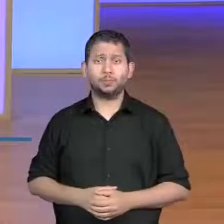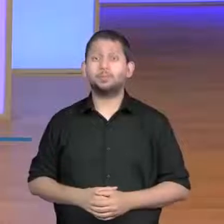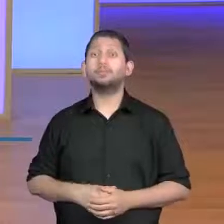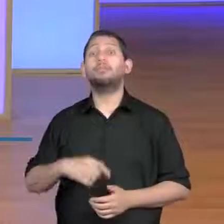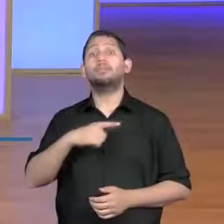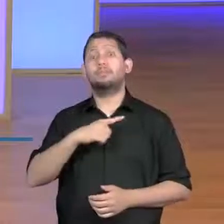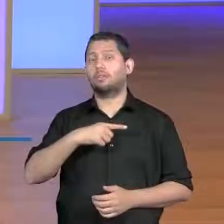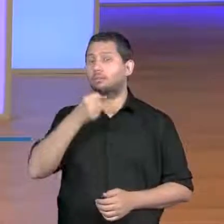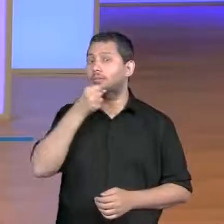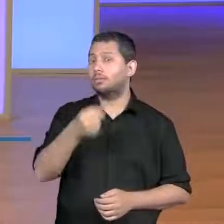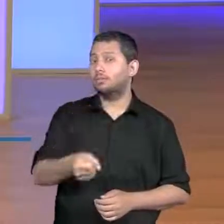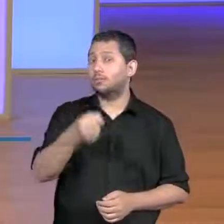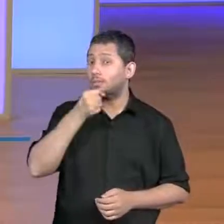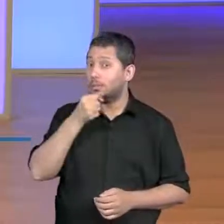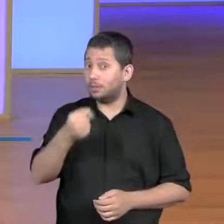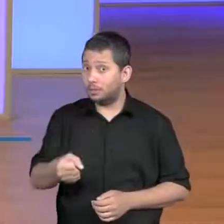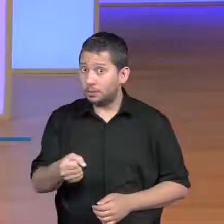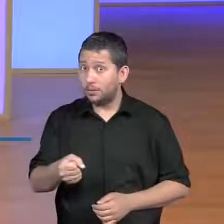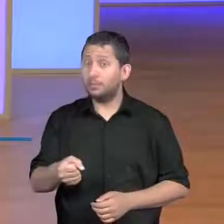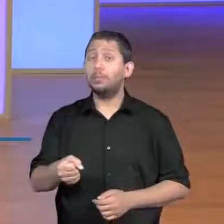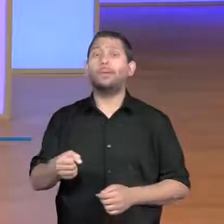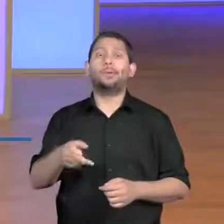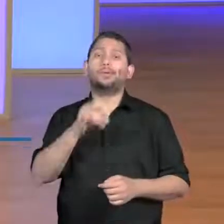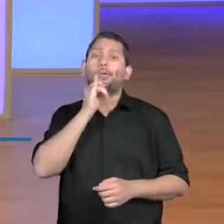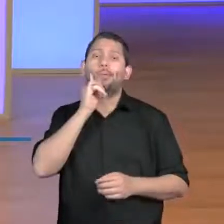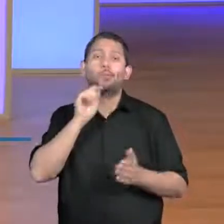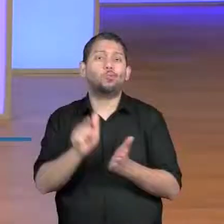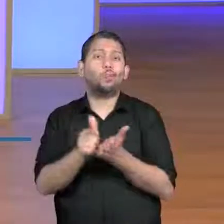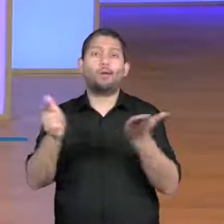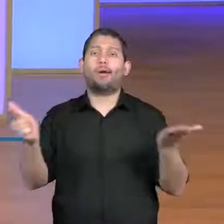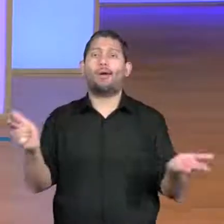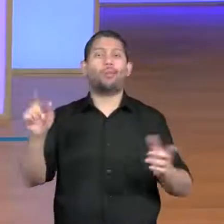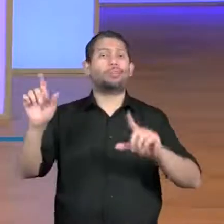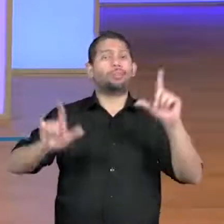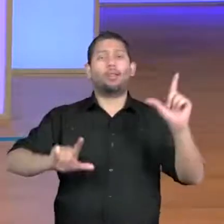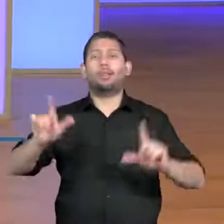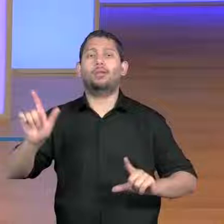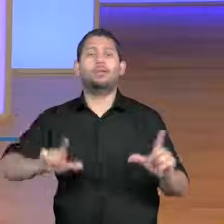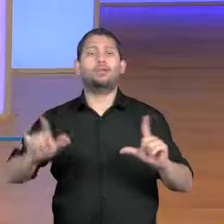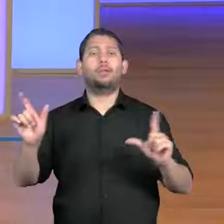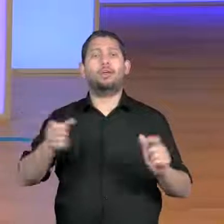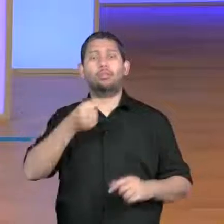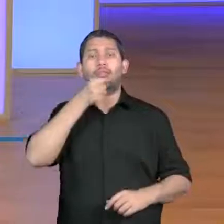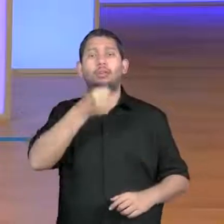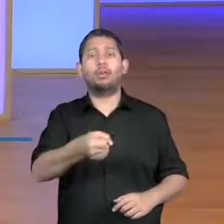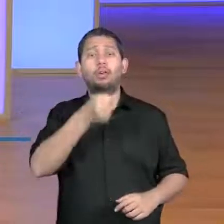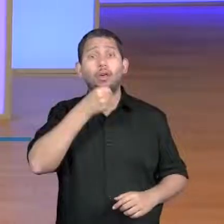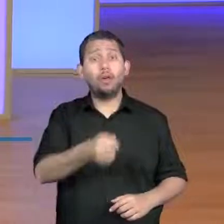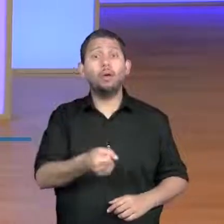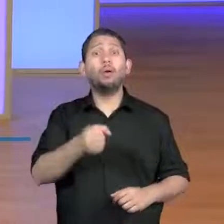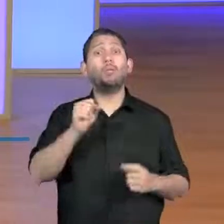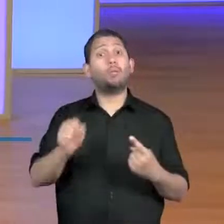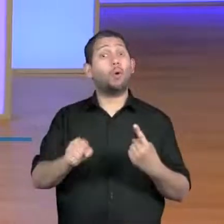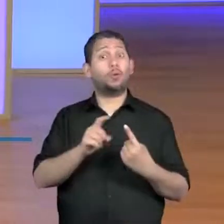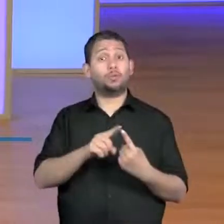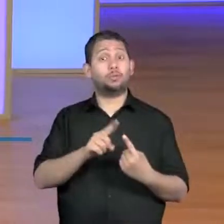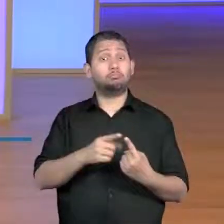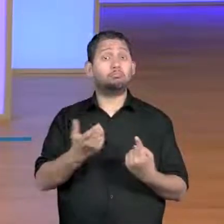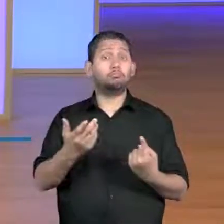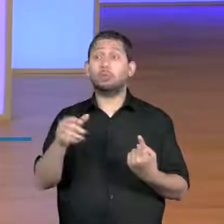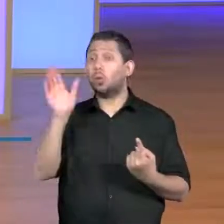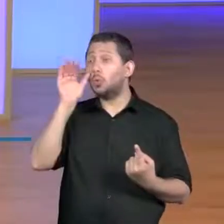que pode acontecer aí num jornal, na televisão, entrevistas jornalísticas, pode ser entrevistas também